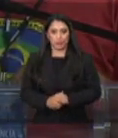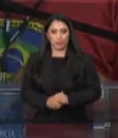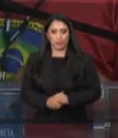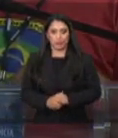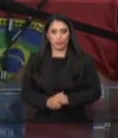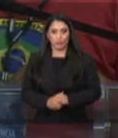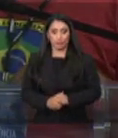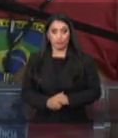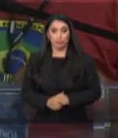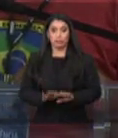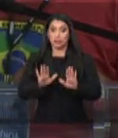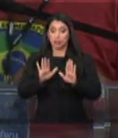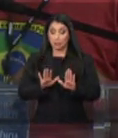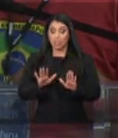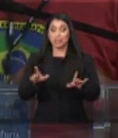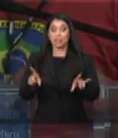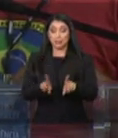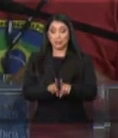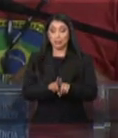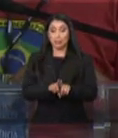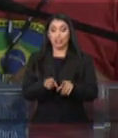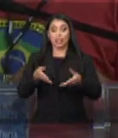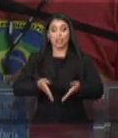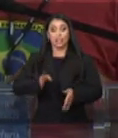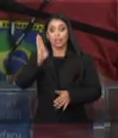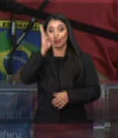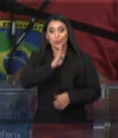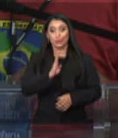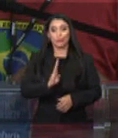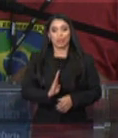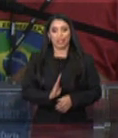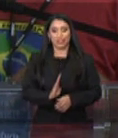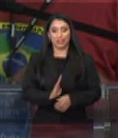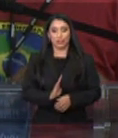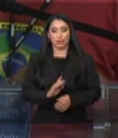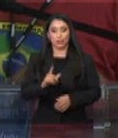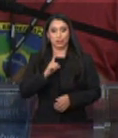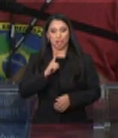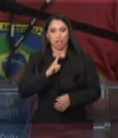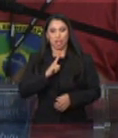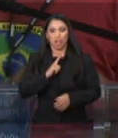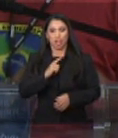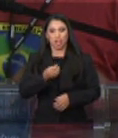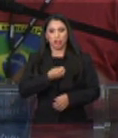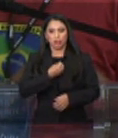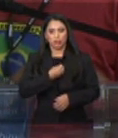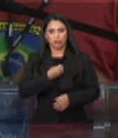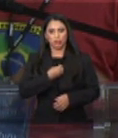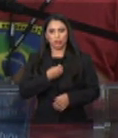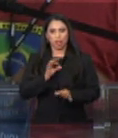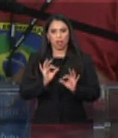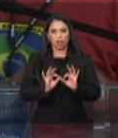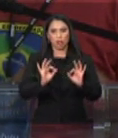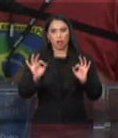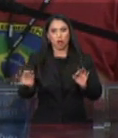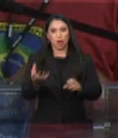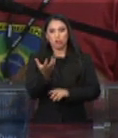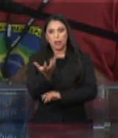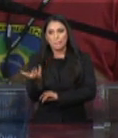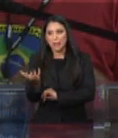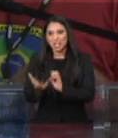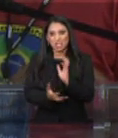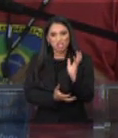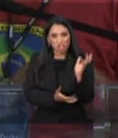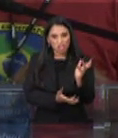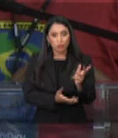mas sou brasileiro vindo desse país fui trecheiro Andarilho pombo e Pardal e mendigo como os